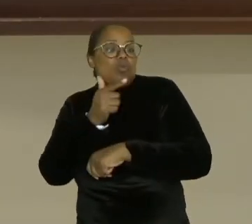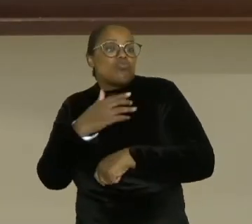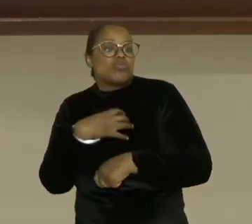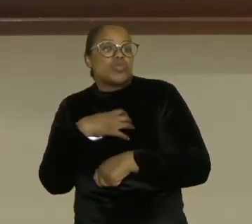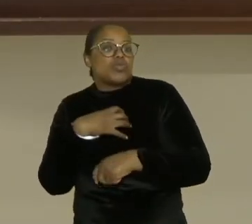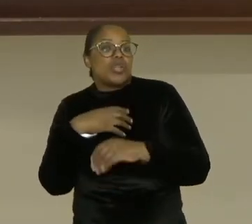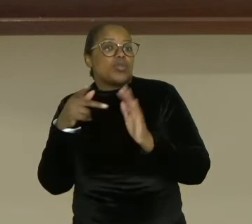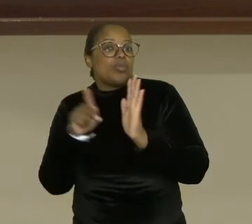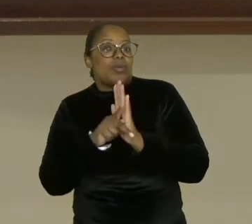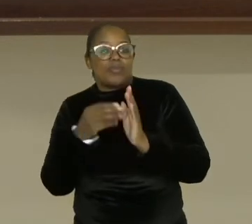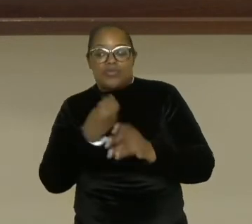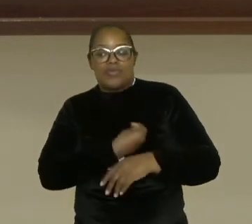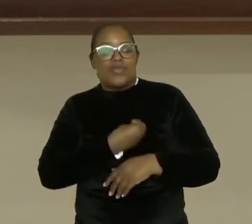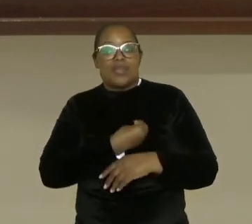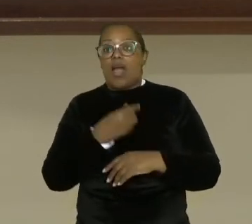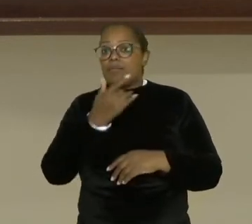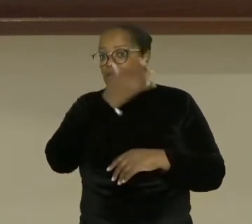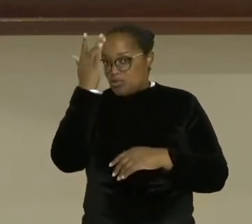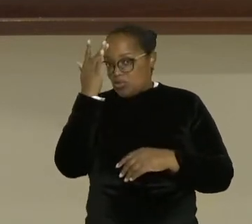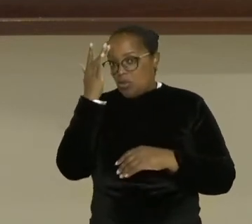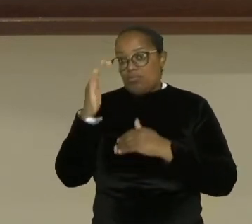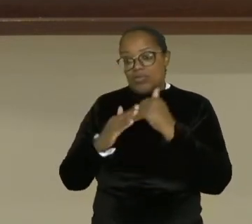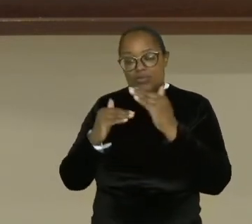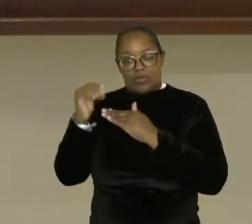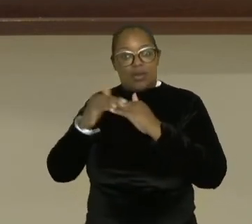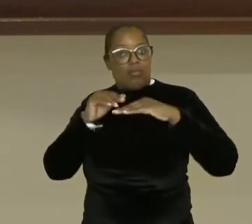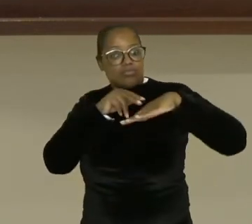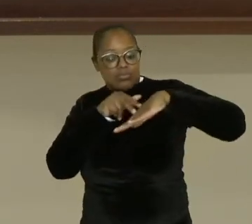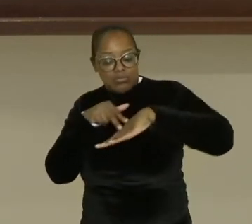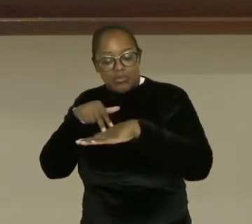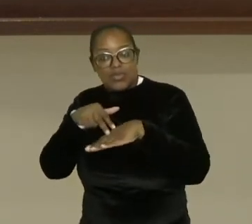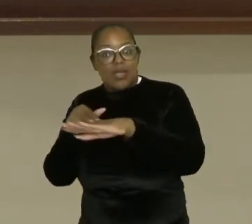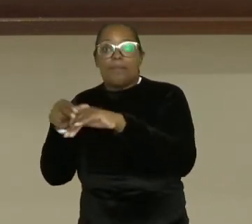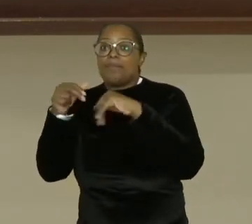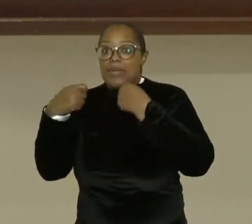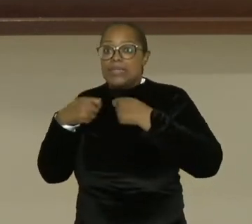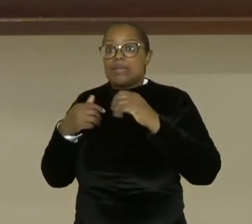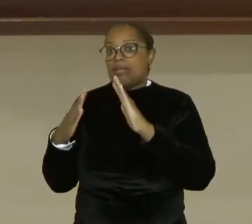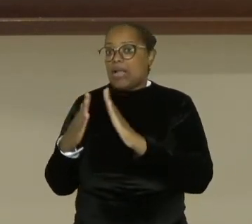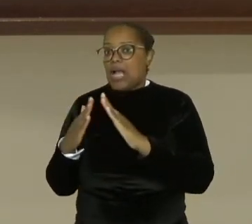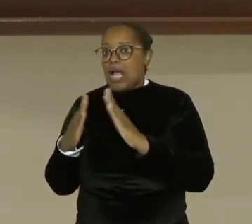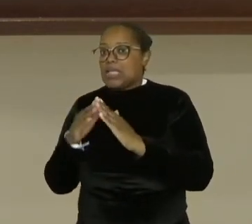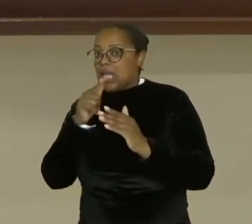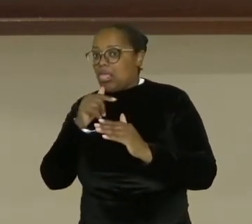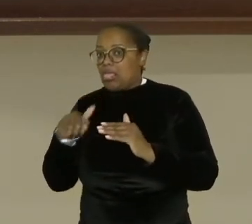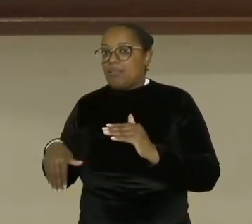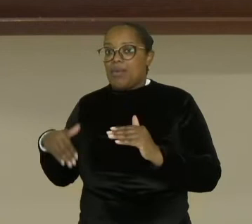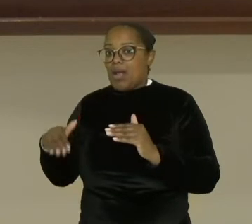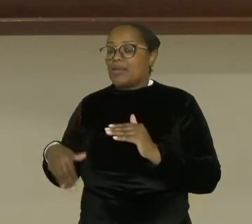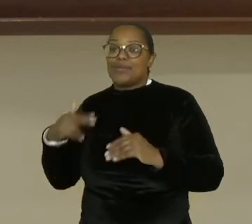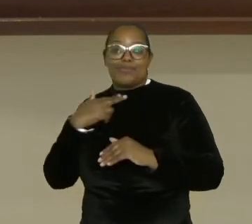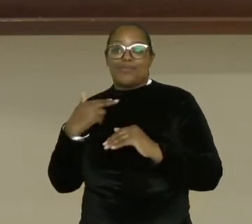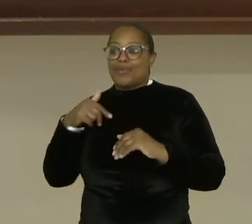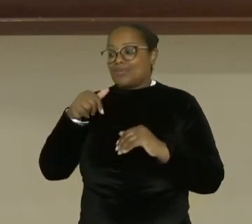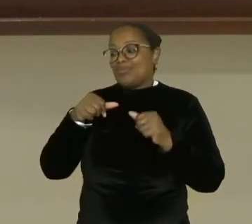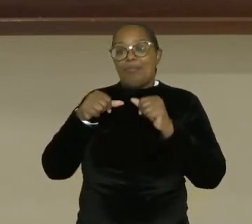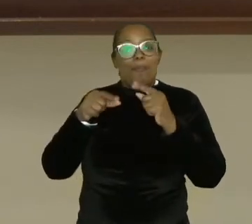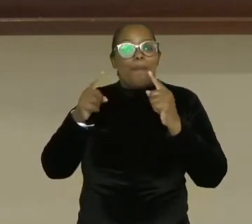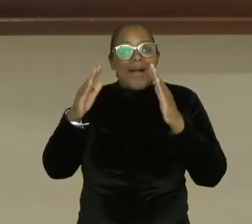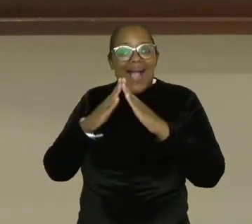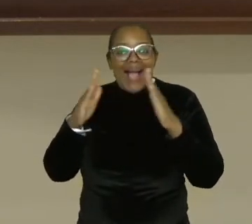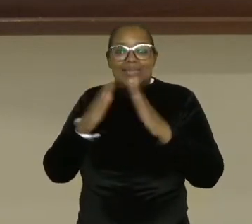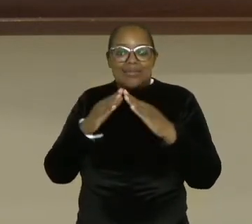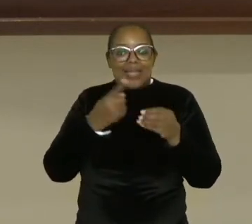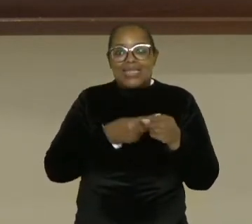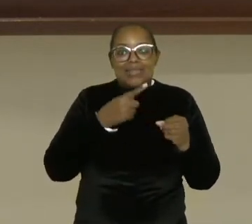ele tem que morar na praia, para estar mais perto do seu local, né, de surf. Então, as pessoas que moram na praia normalmente praticam surf,